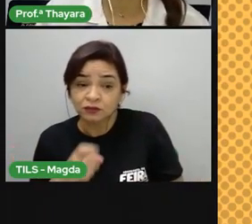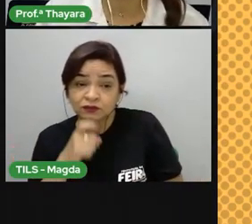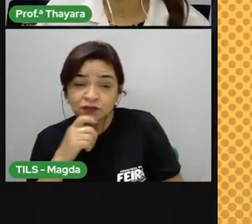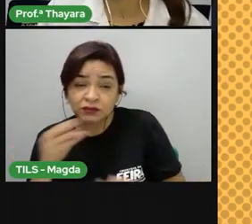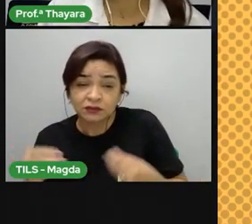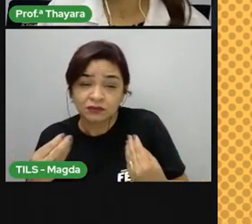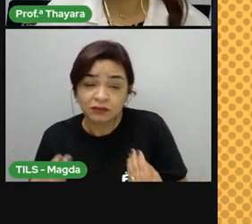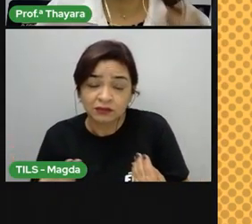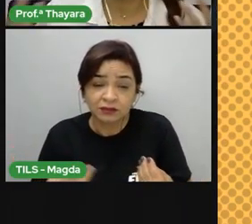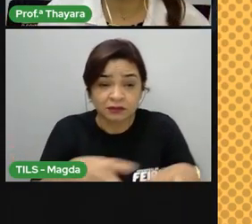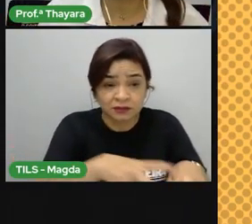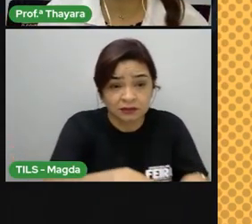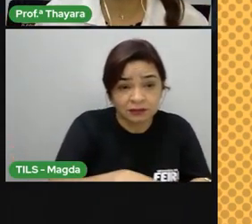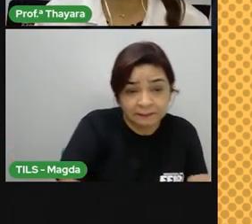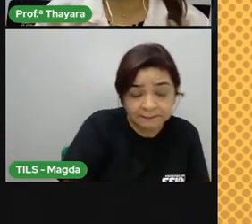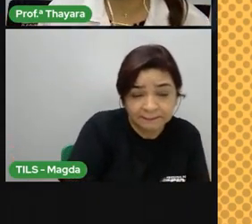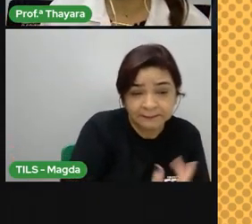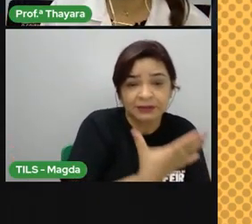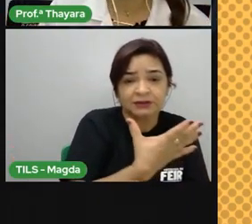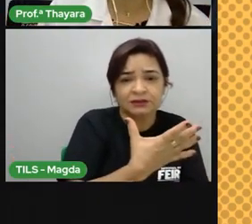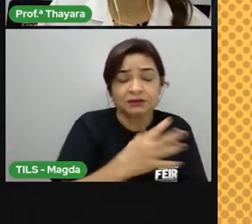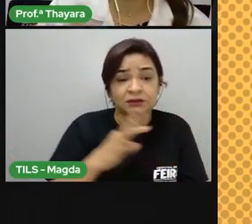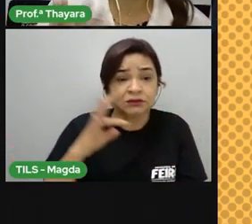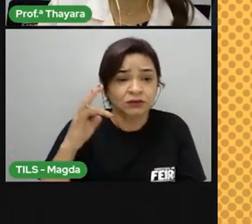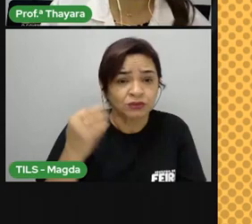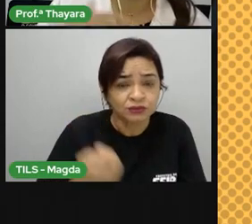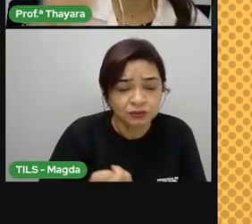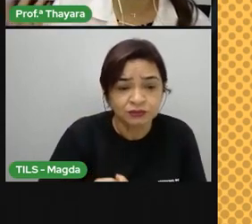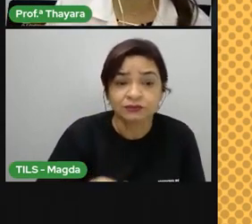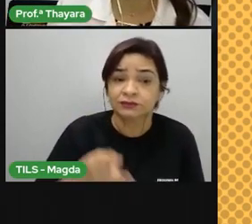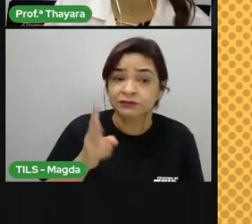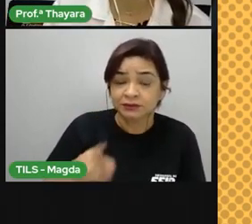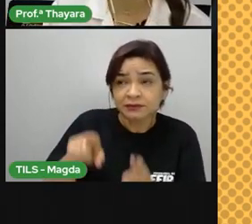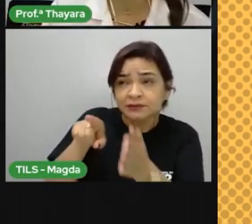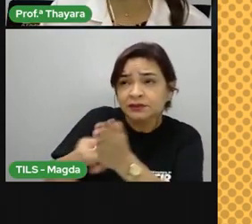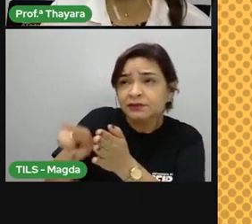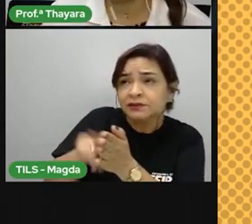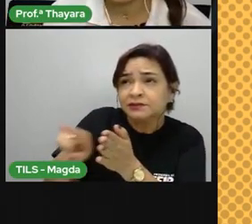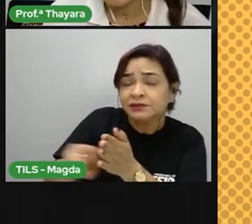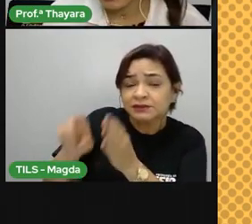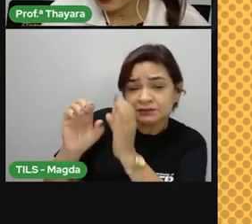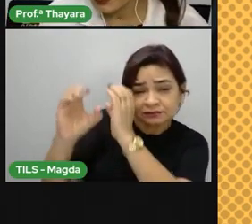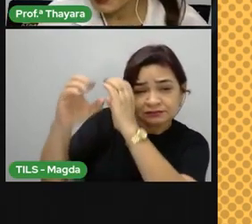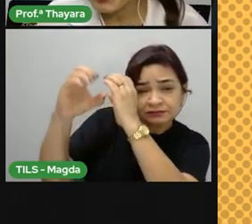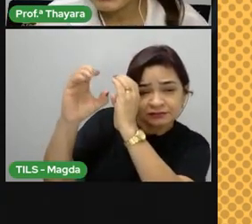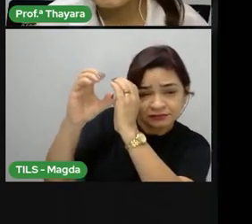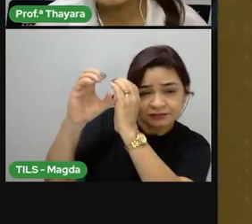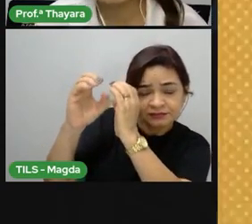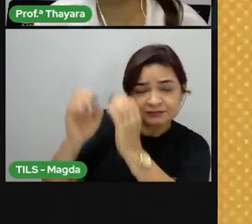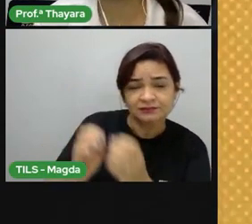plantio, para a colheita. Então, tudo isso eles faziam se baseando pelas observações do céu.